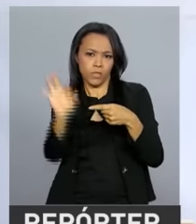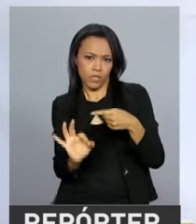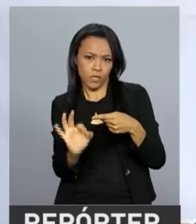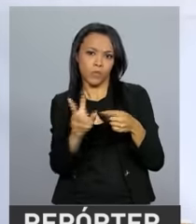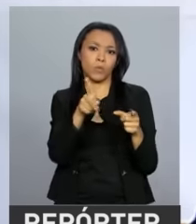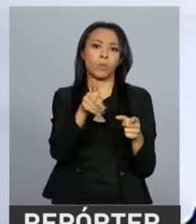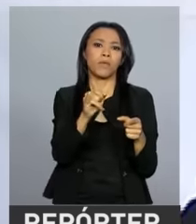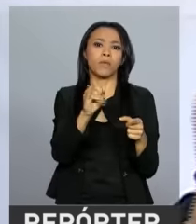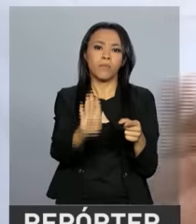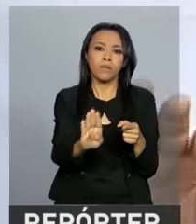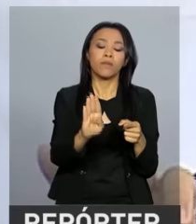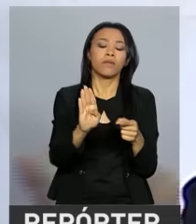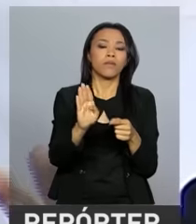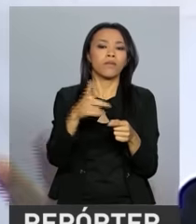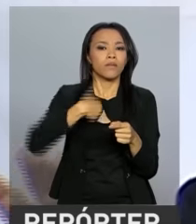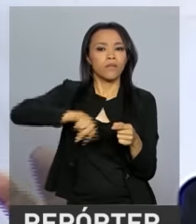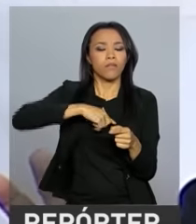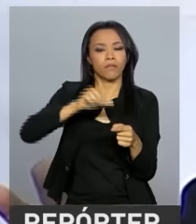mercado, para que a gente tenha